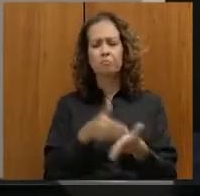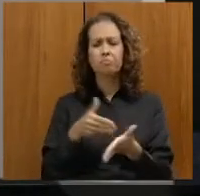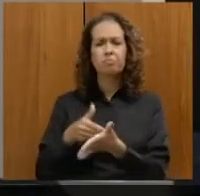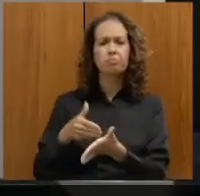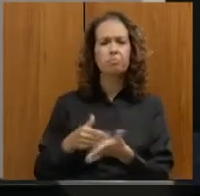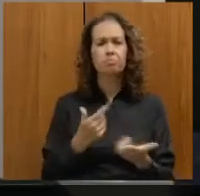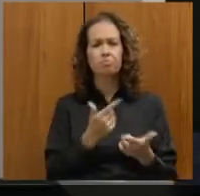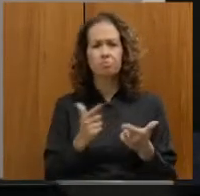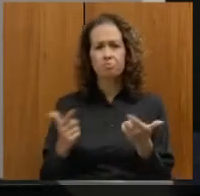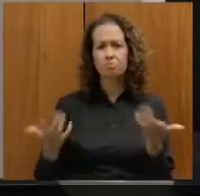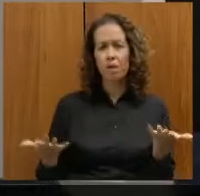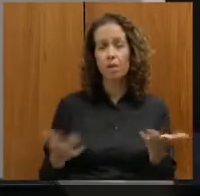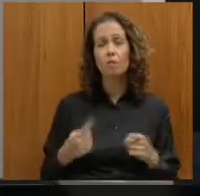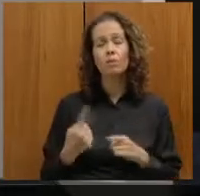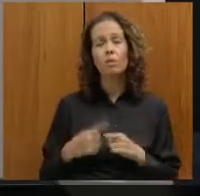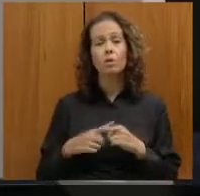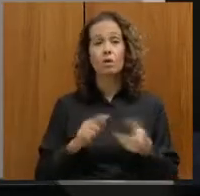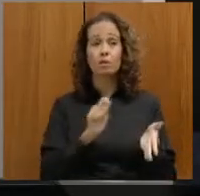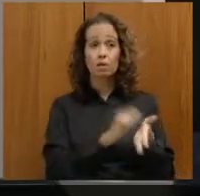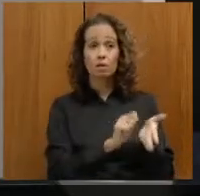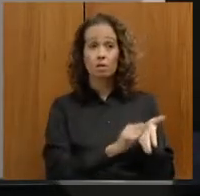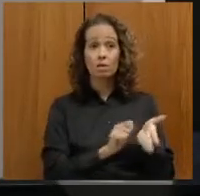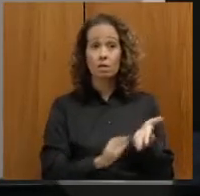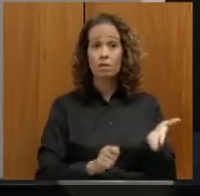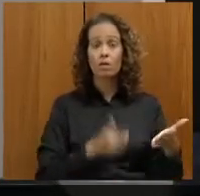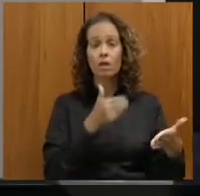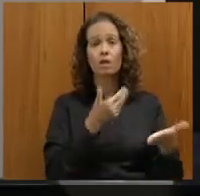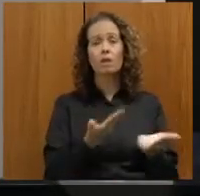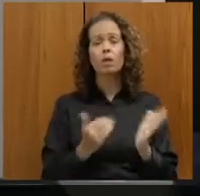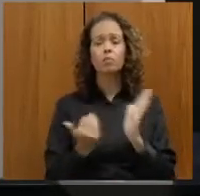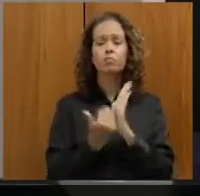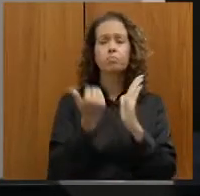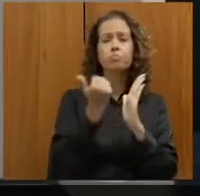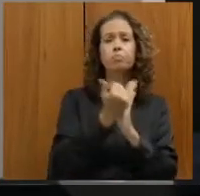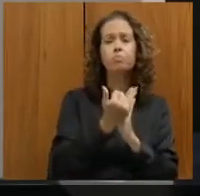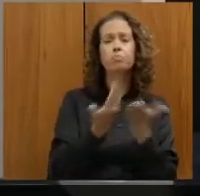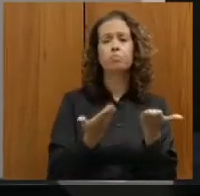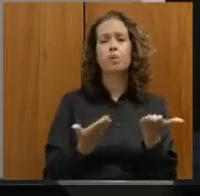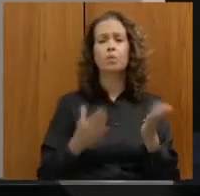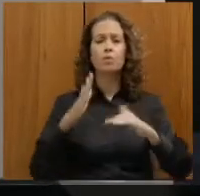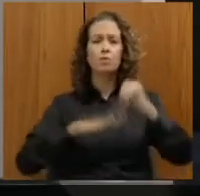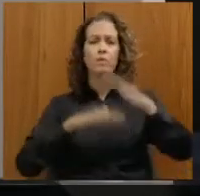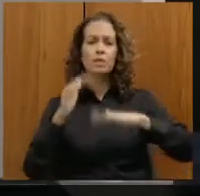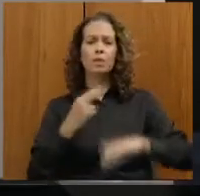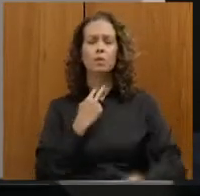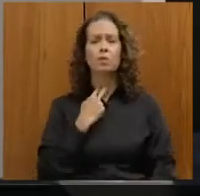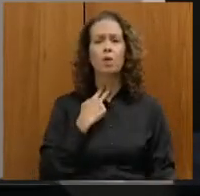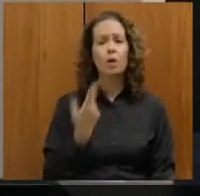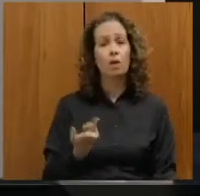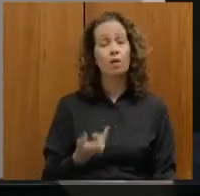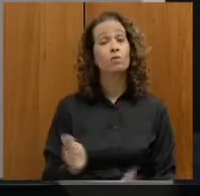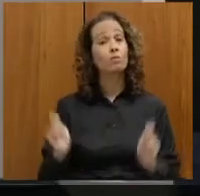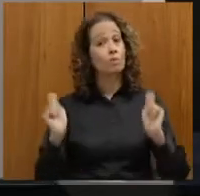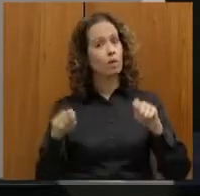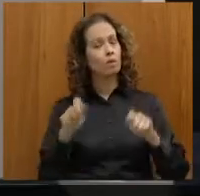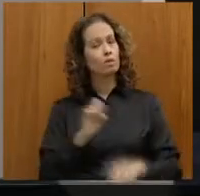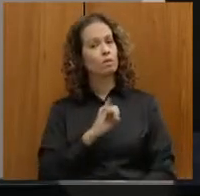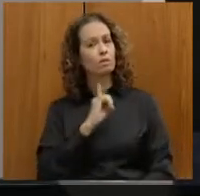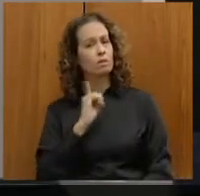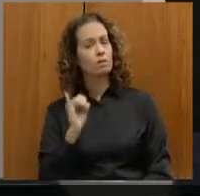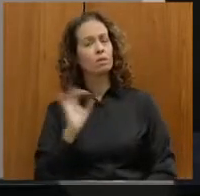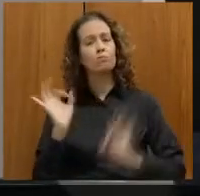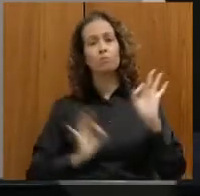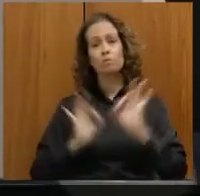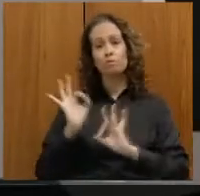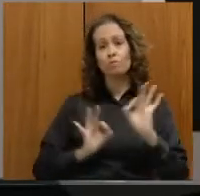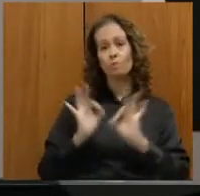né porque tá aqui não pode ter promoção e progressão na carreira pode ter é permitido desde que esteja ressalvado o plano